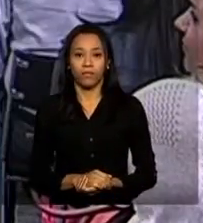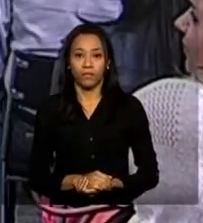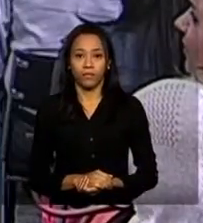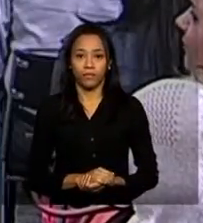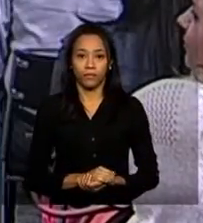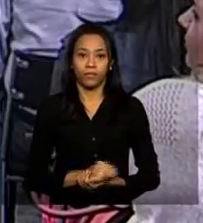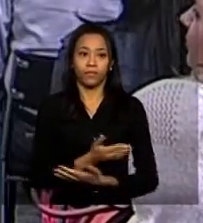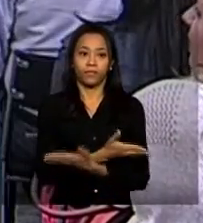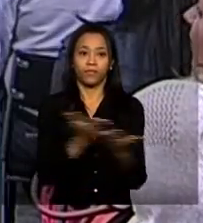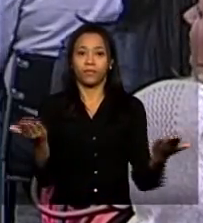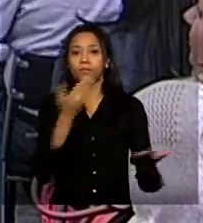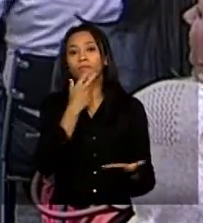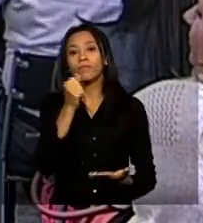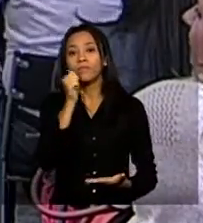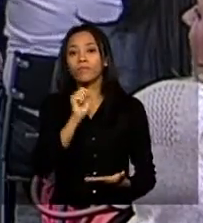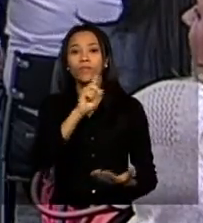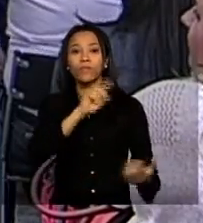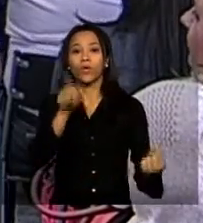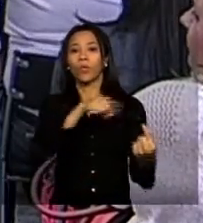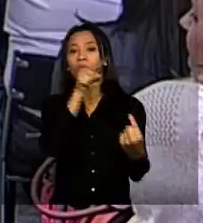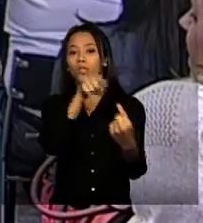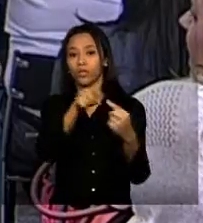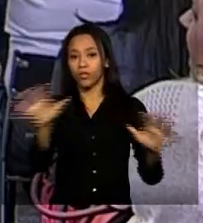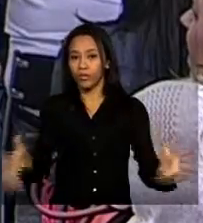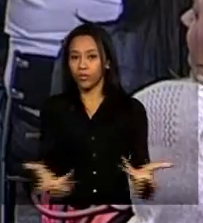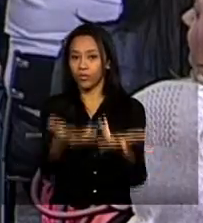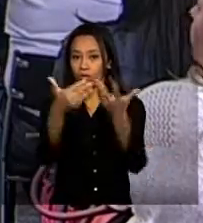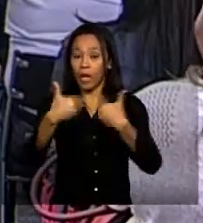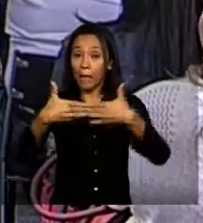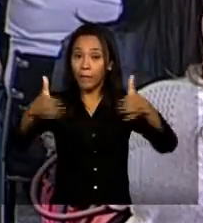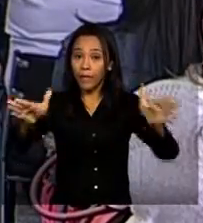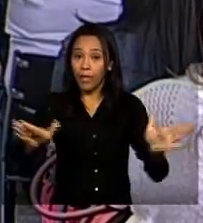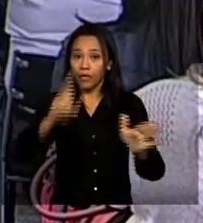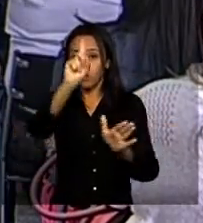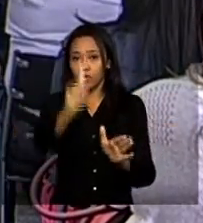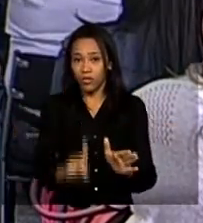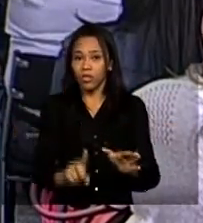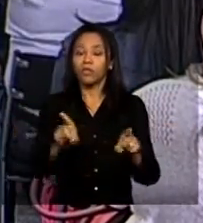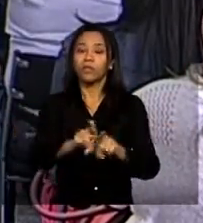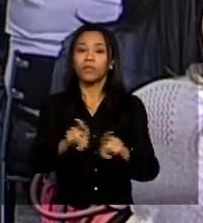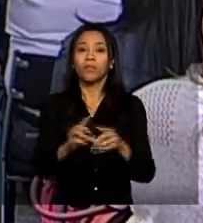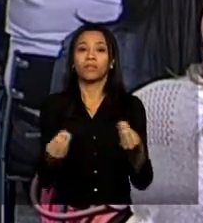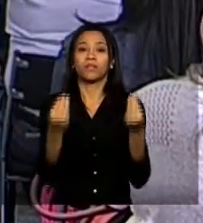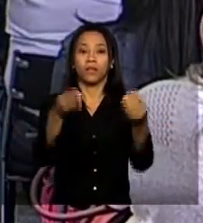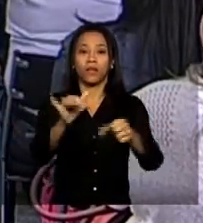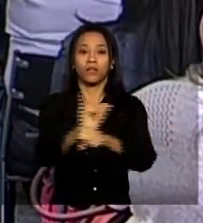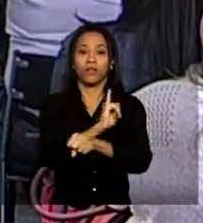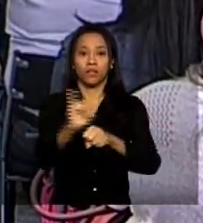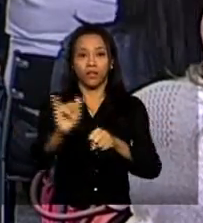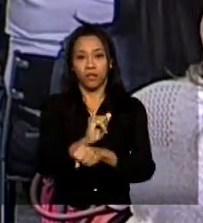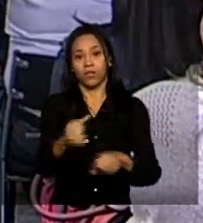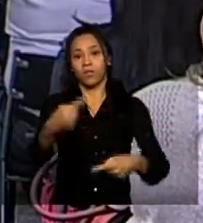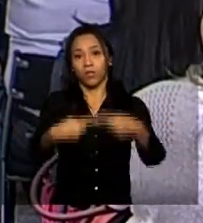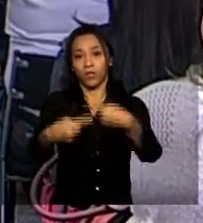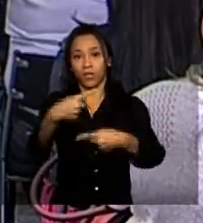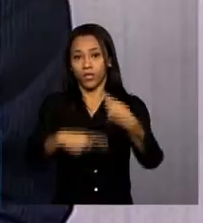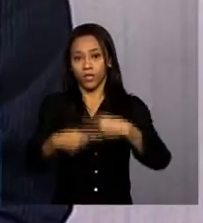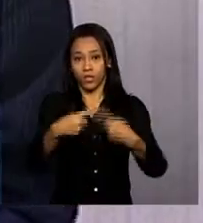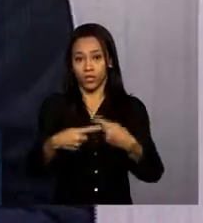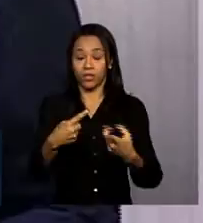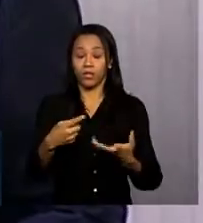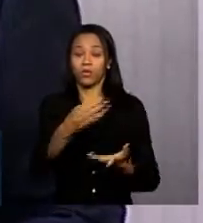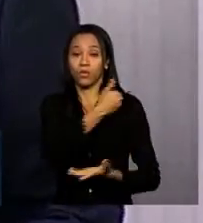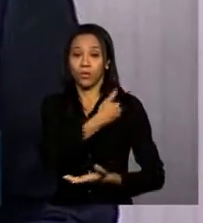Senhoras e senhores, esta cerimônia tem por objetivo ampliar os direitos e instrumentalizar políticas públicas do governo